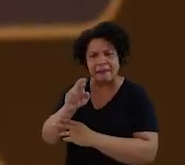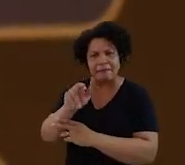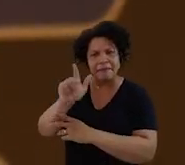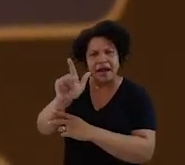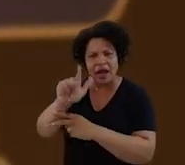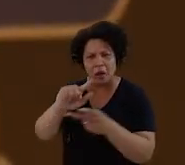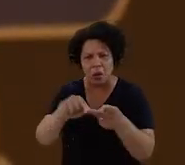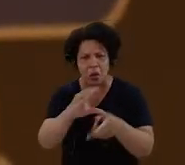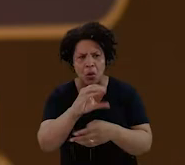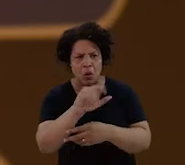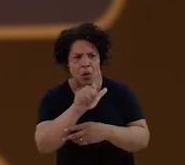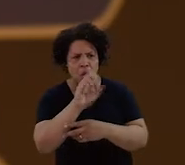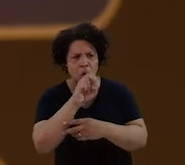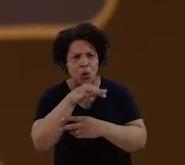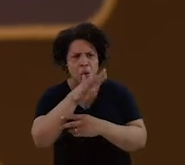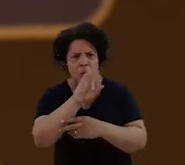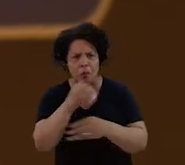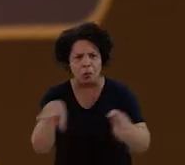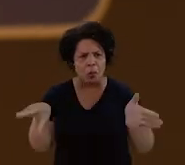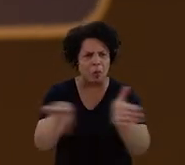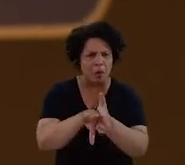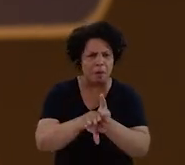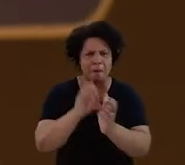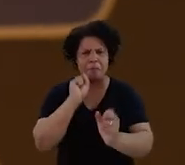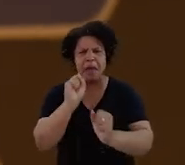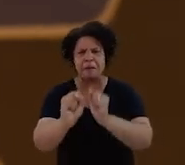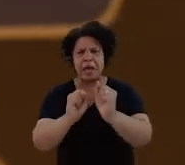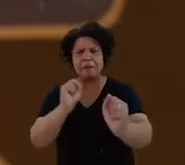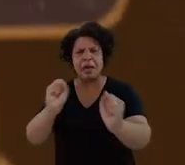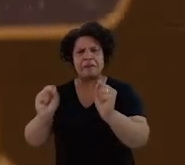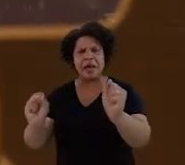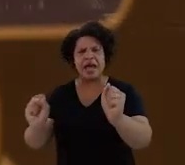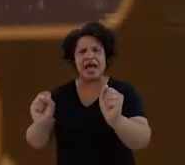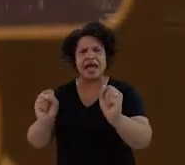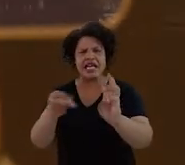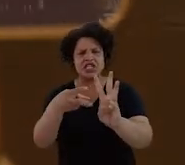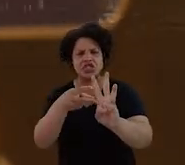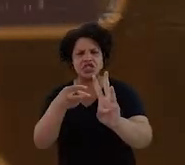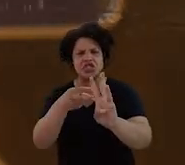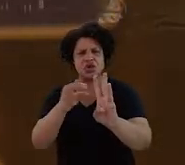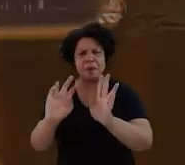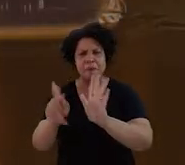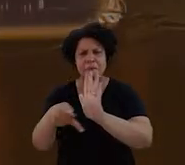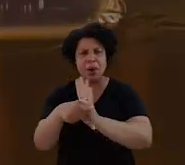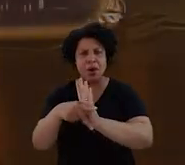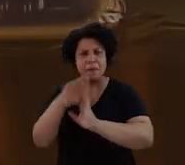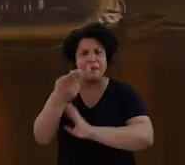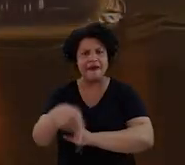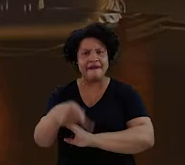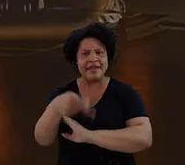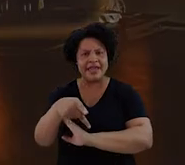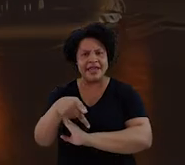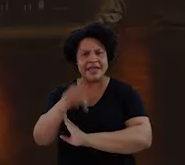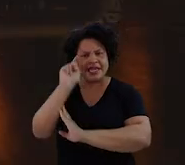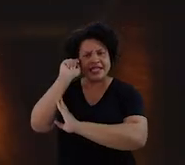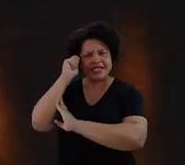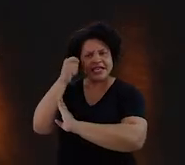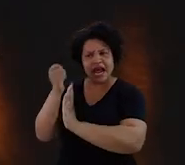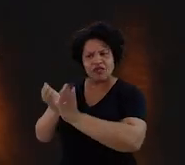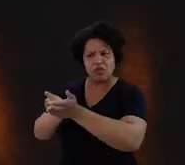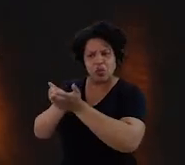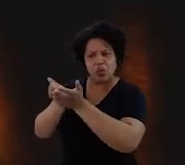aqui, mataram todo mundo, morou, meu? Mataram todos os nativos que tinha aqui. Trouxeram os escravos